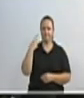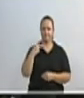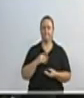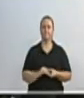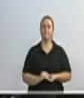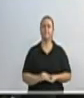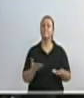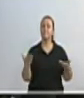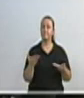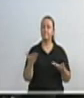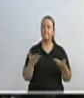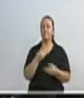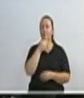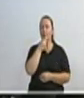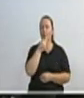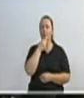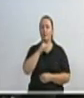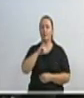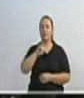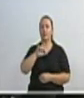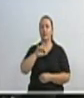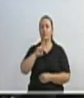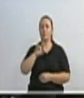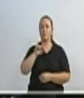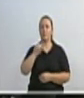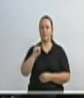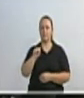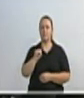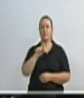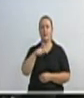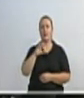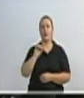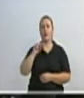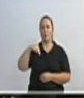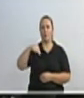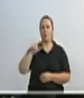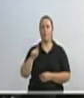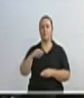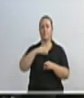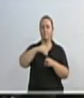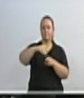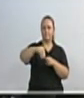comunidade, o senhor Luiz Juvenal Leite, da ONG Nova Rússia Preservada.